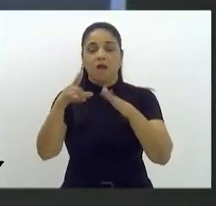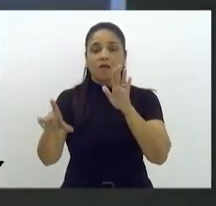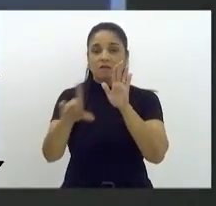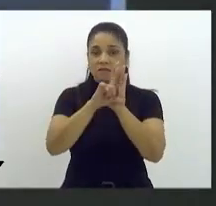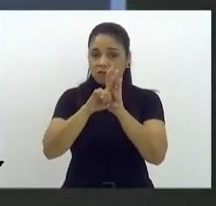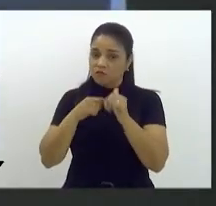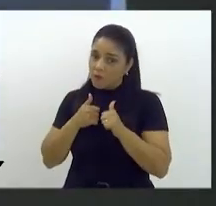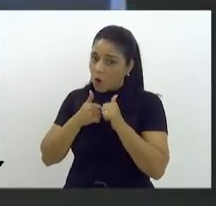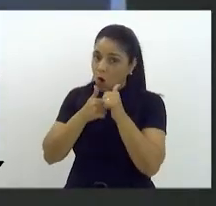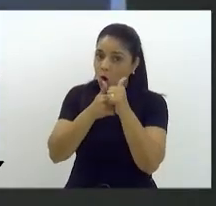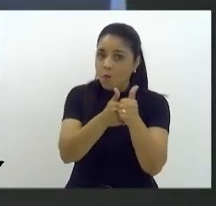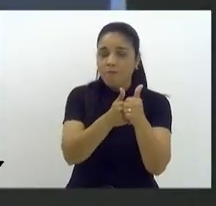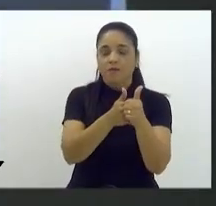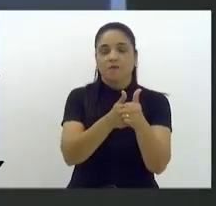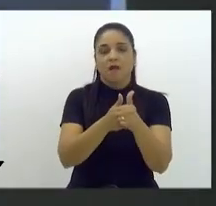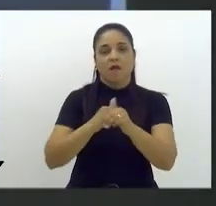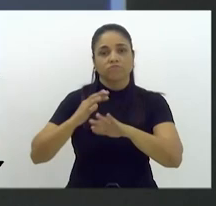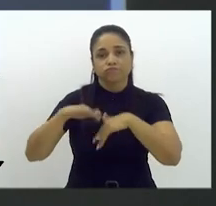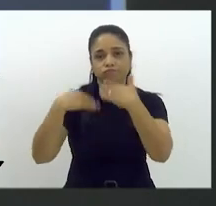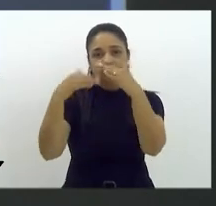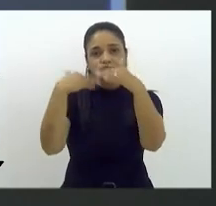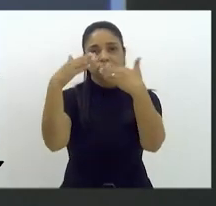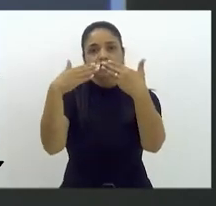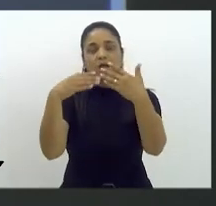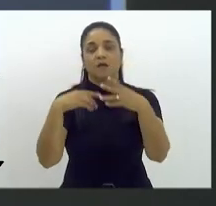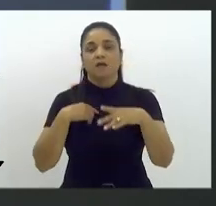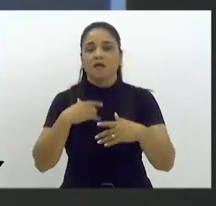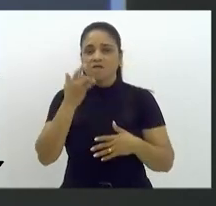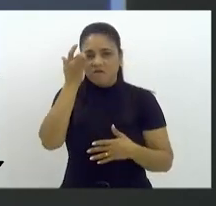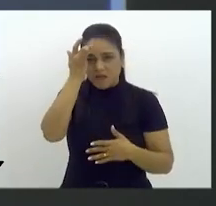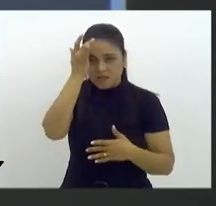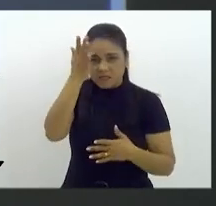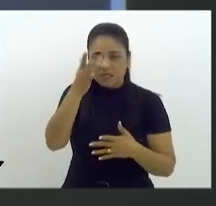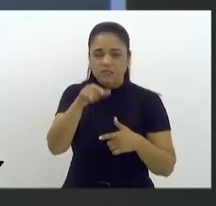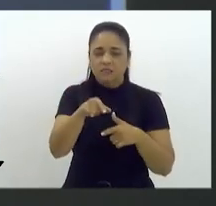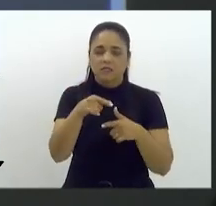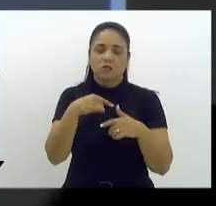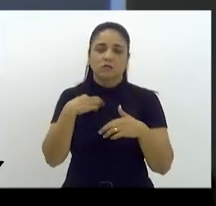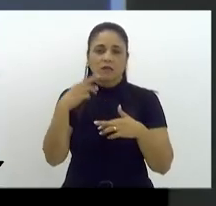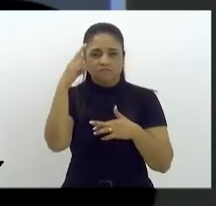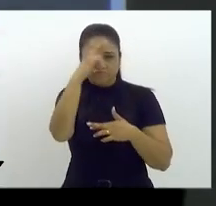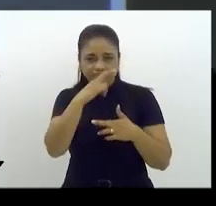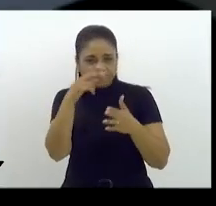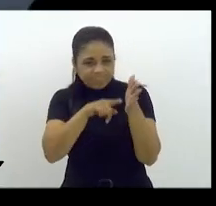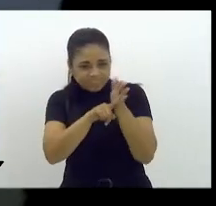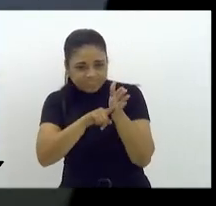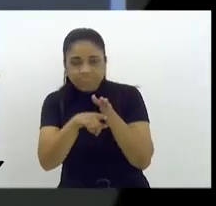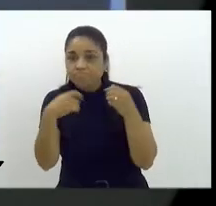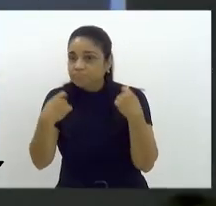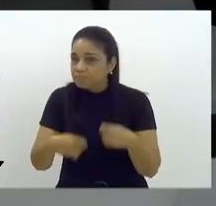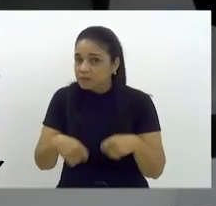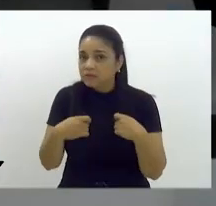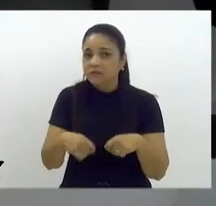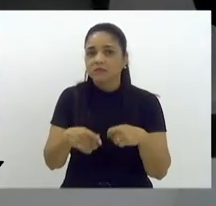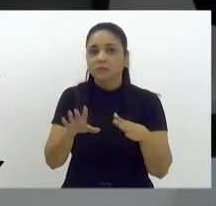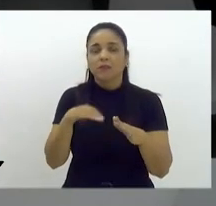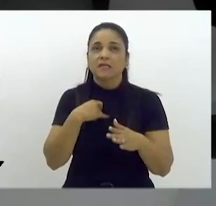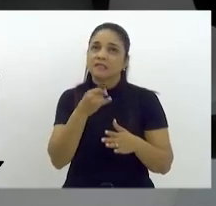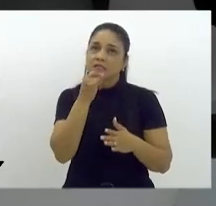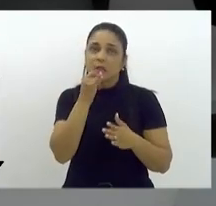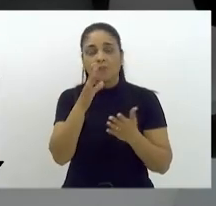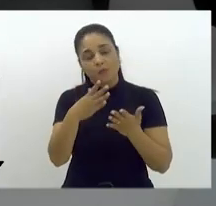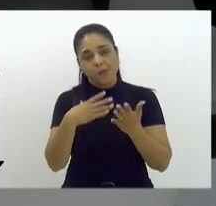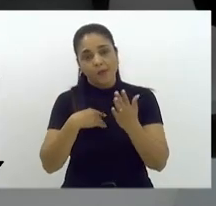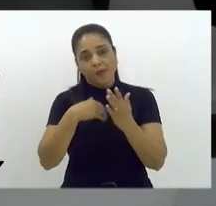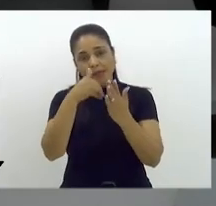acompanhar realmente os avanços deve haver uma facilitação da investigação eu vou dar um exemplo aqui por exemplo uma quebra de sigilo